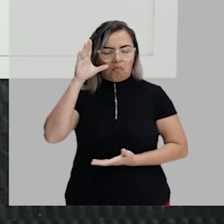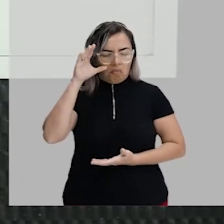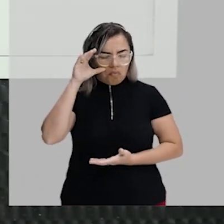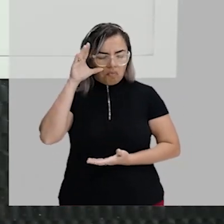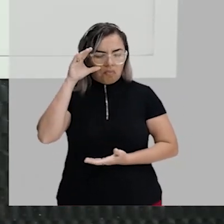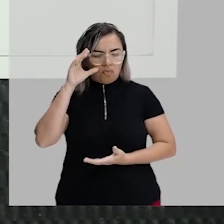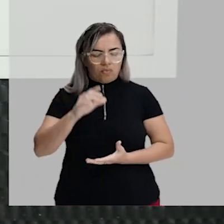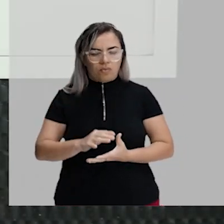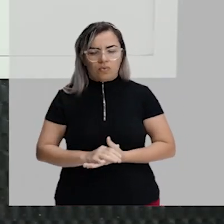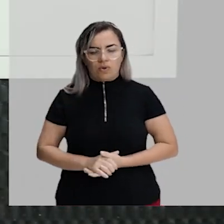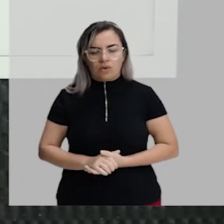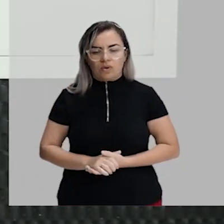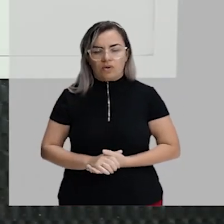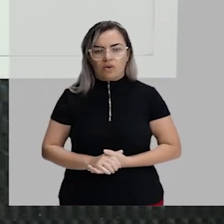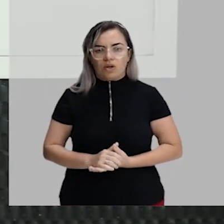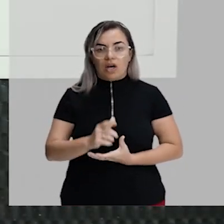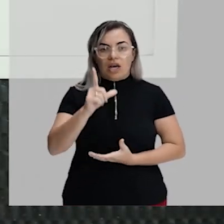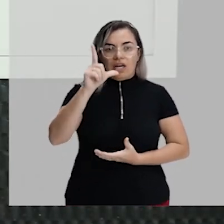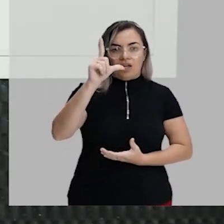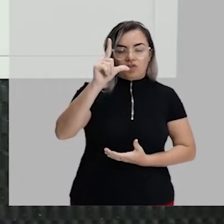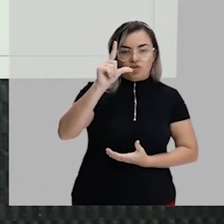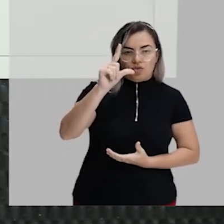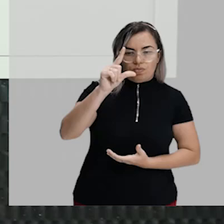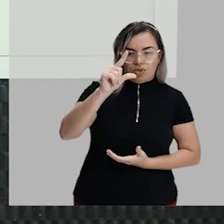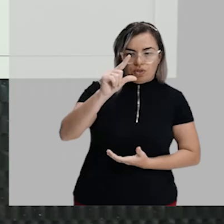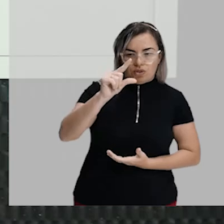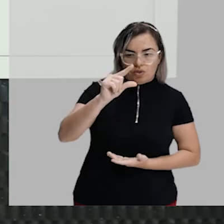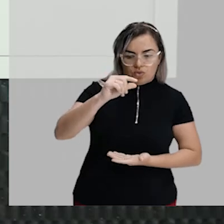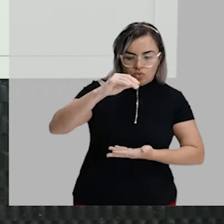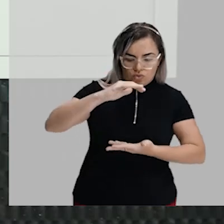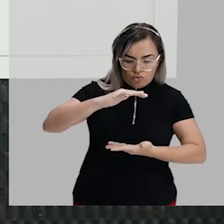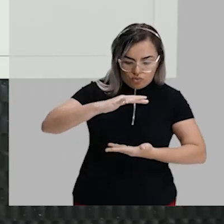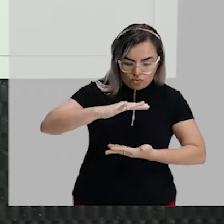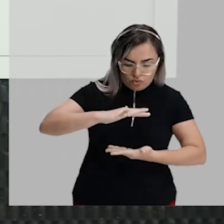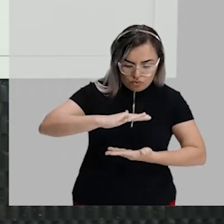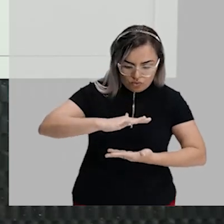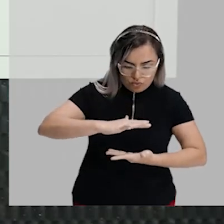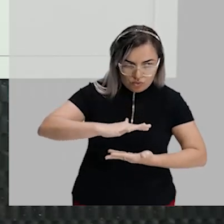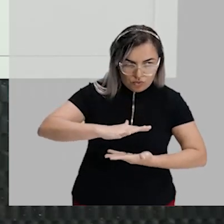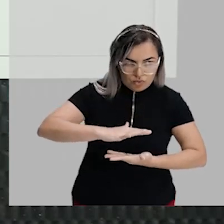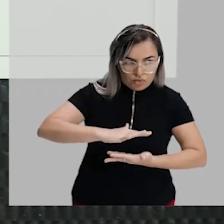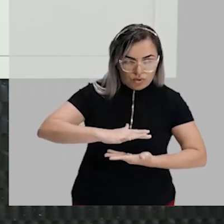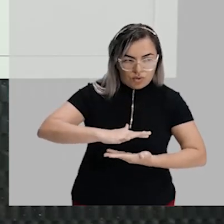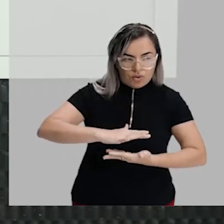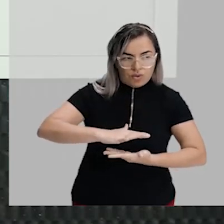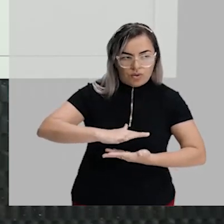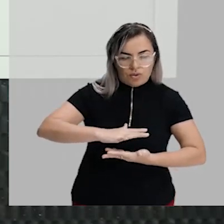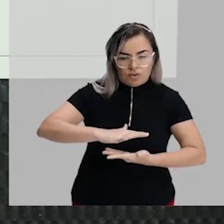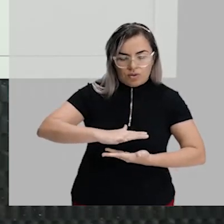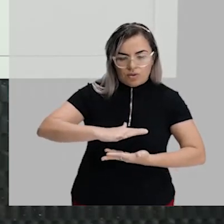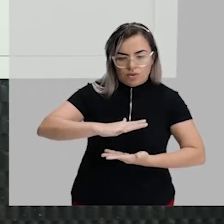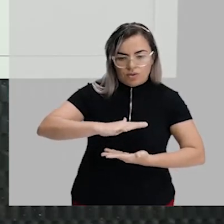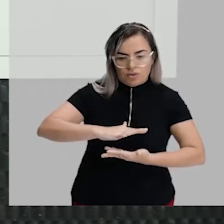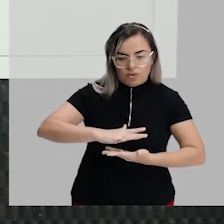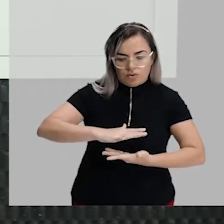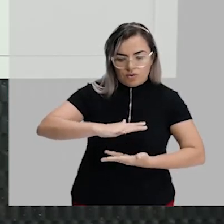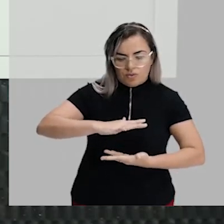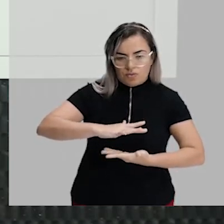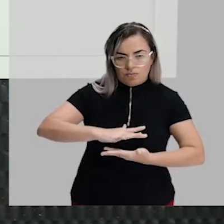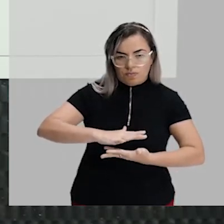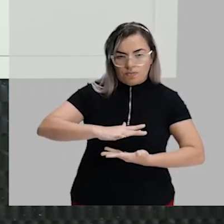vai diminuir primeiramente o seu volume, chega a uma contração máxima aqui,